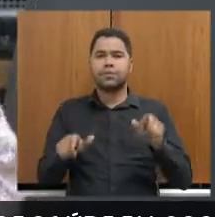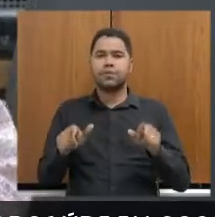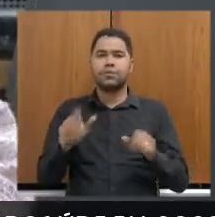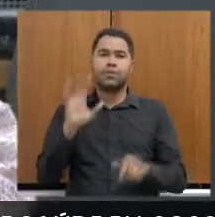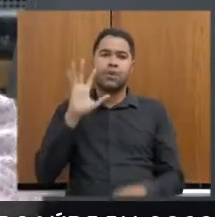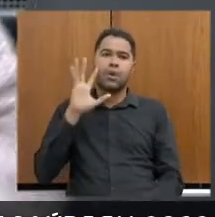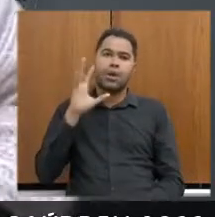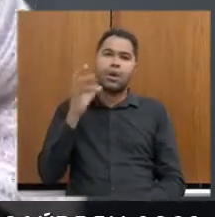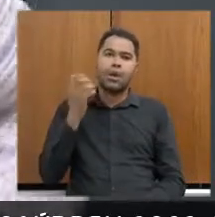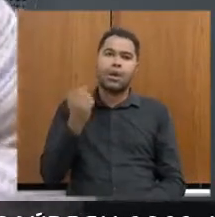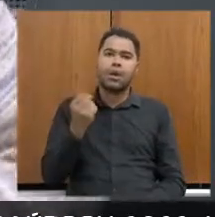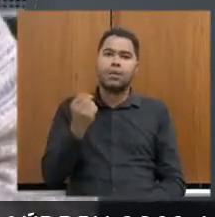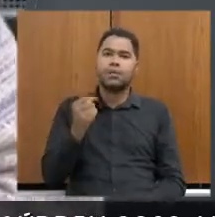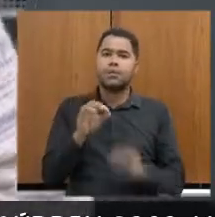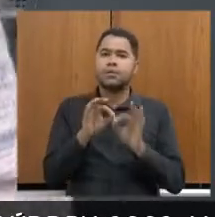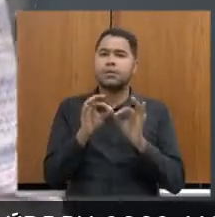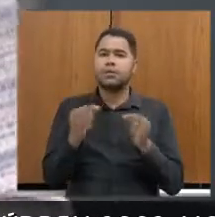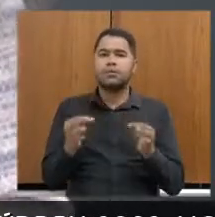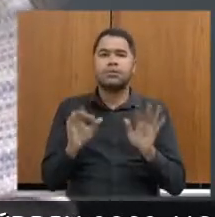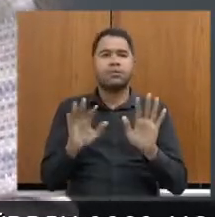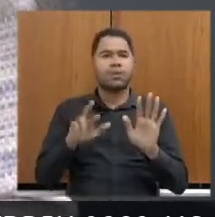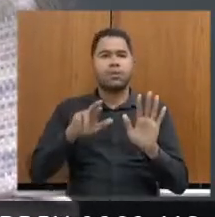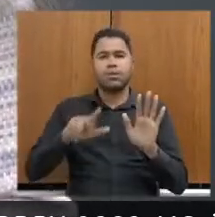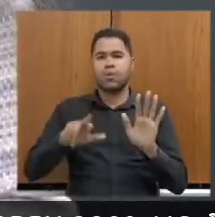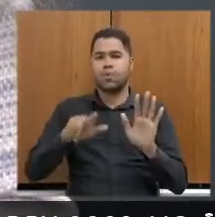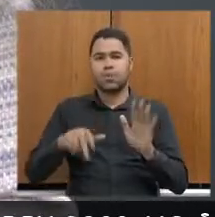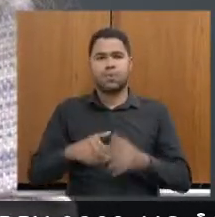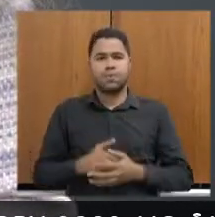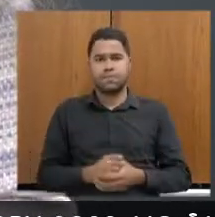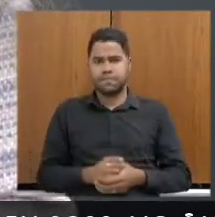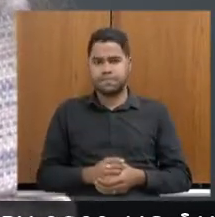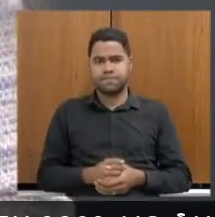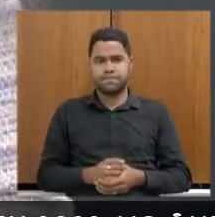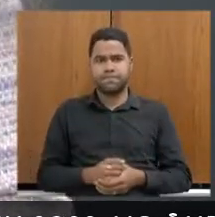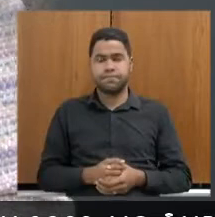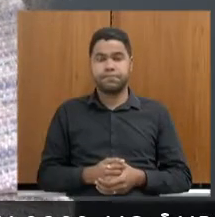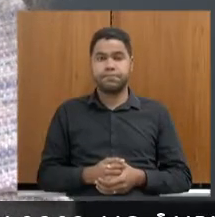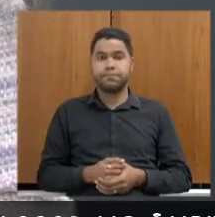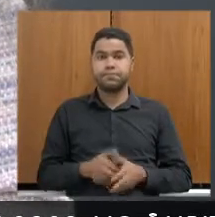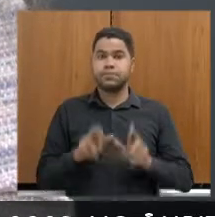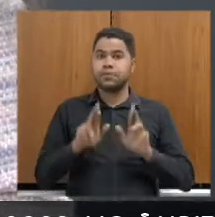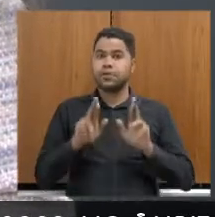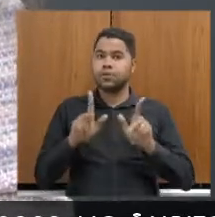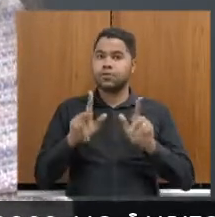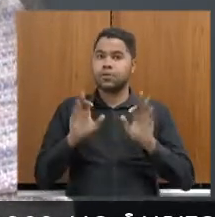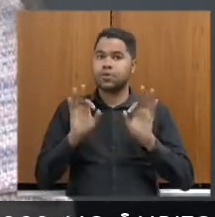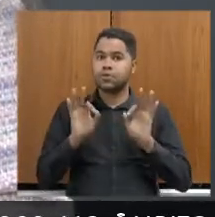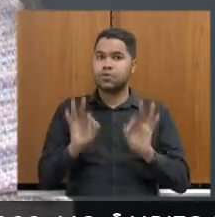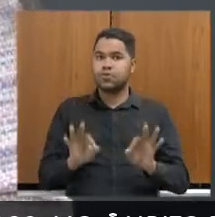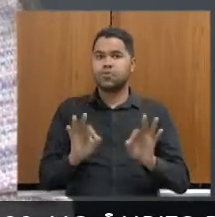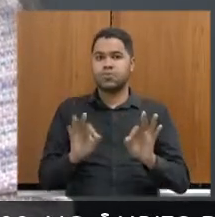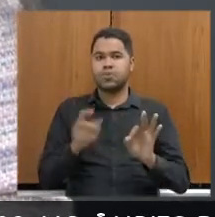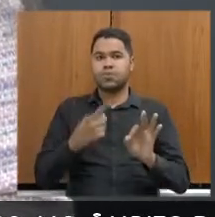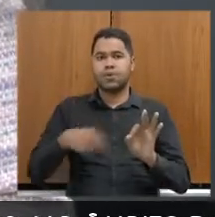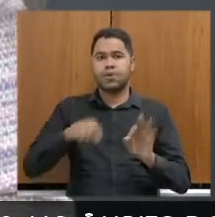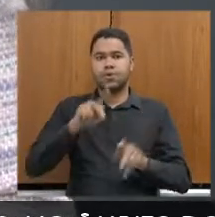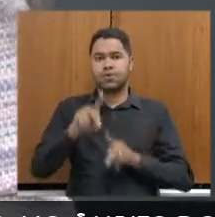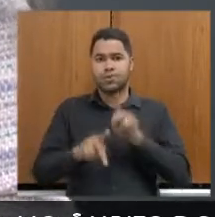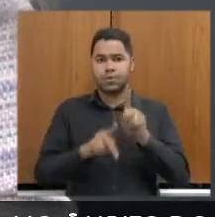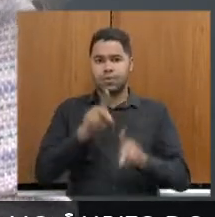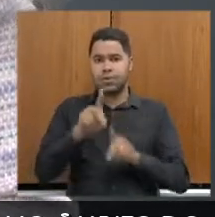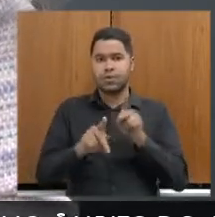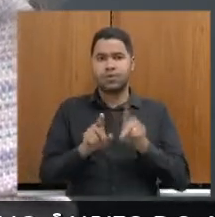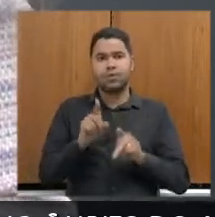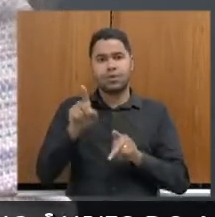acham que é um ato pequeno mas não é não é um ato pequeno é uma diferença muito grande para nossa população